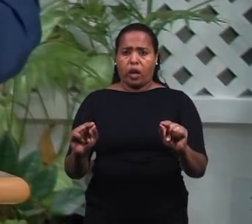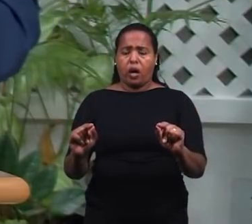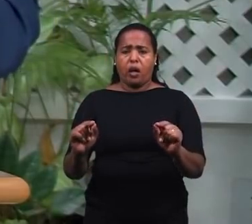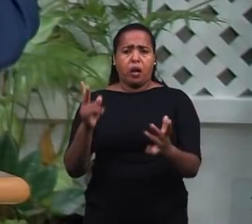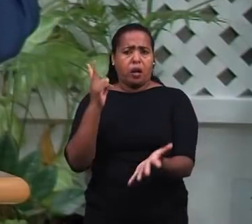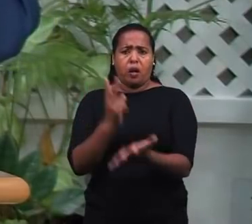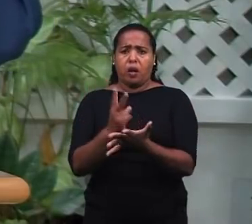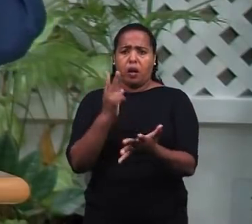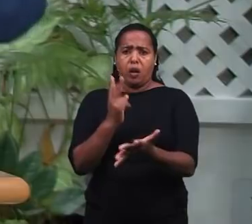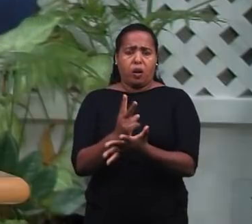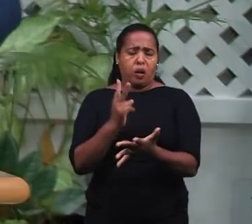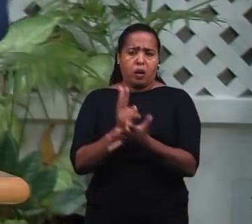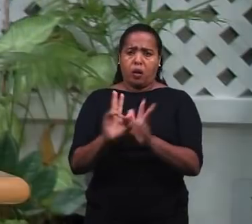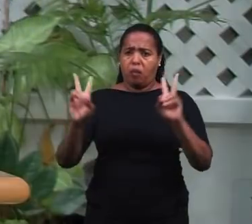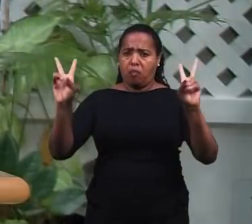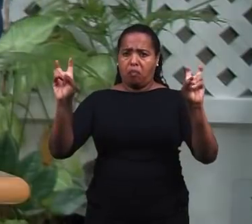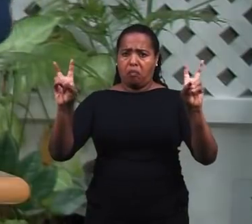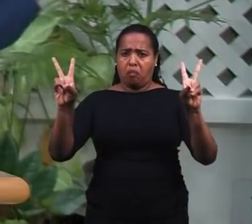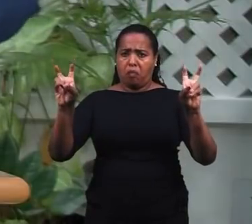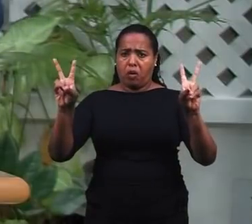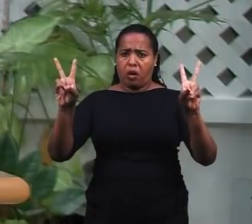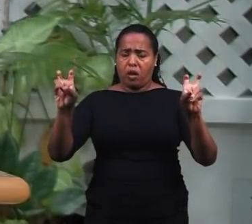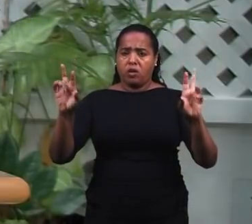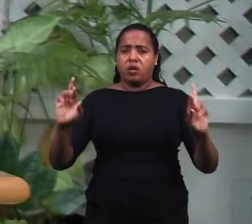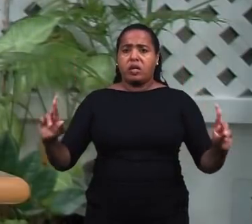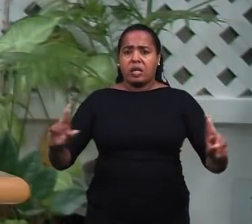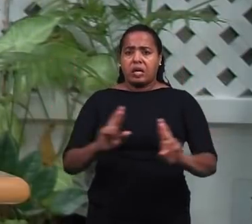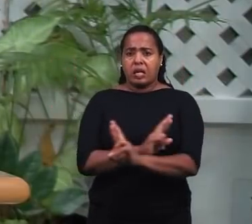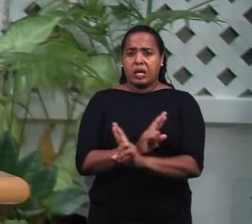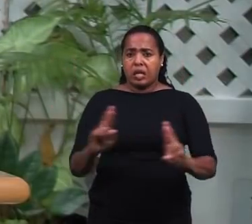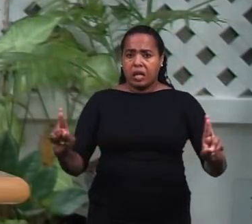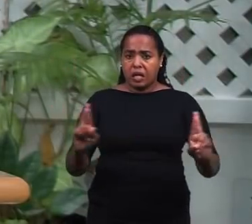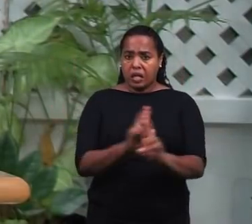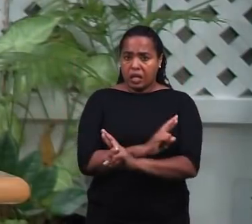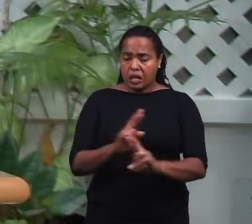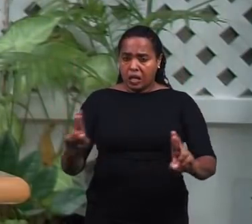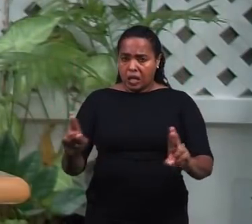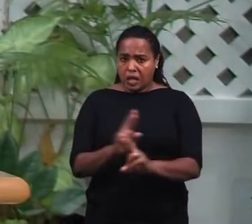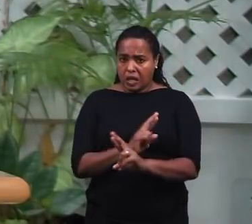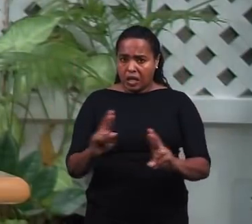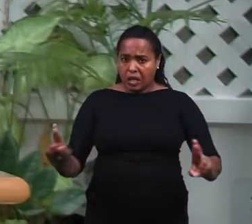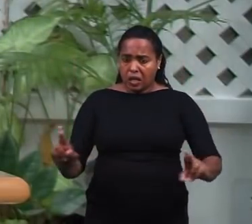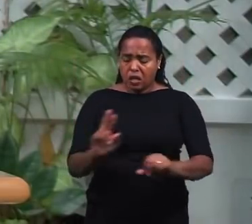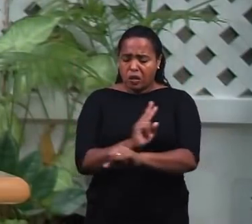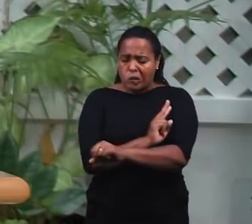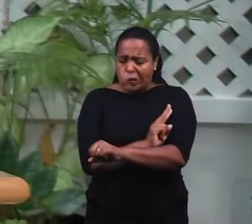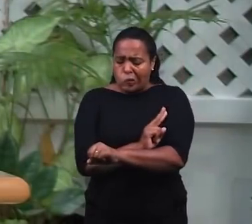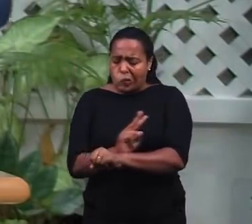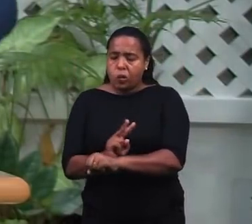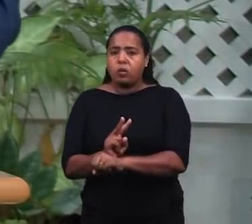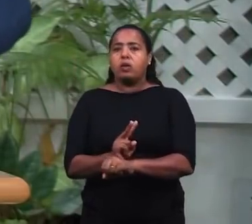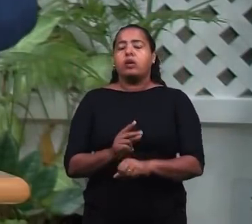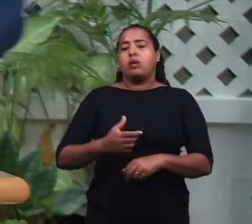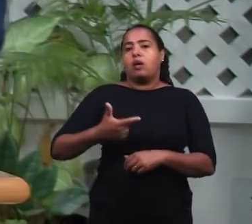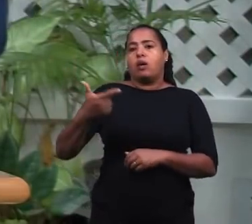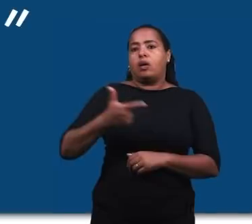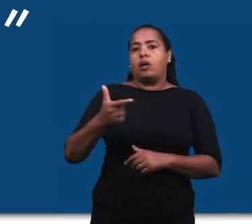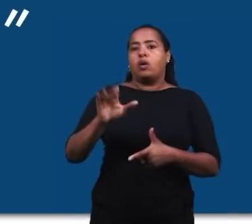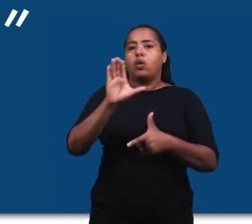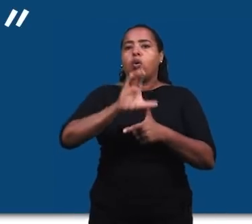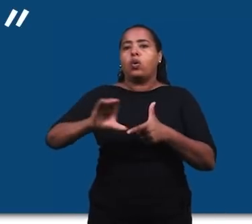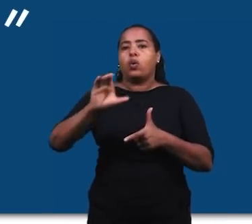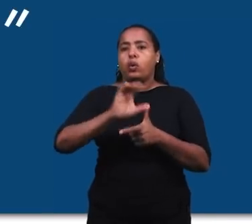ao mesmo aspecto, ao mesmo assunto, a respeito desta virgem pura, que está em 2